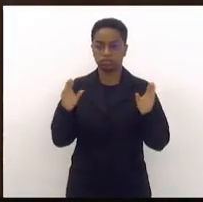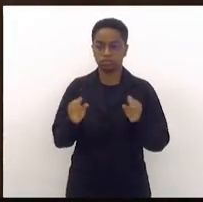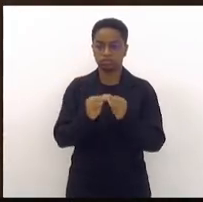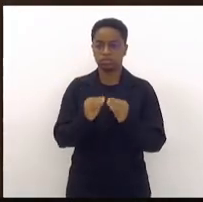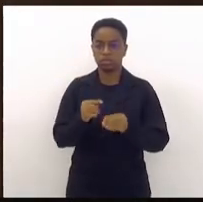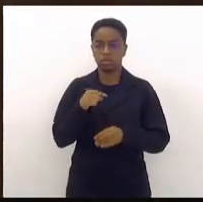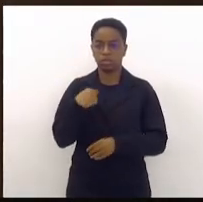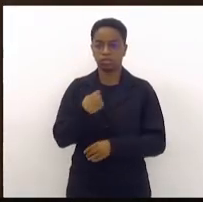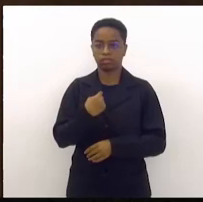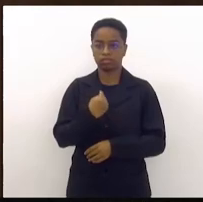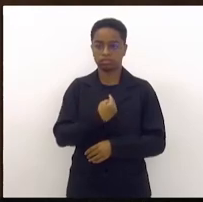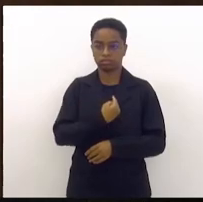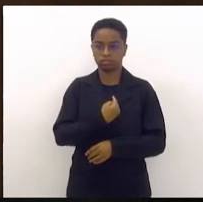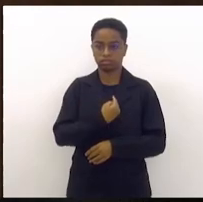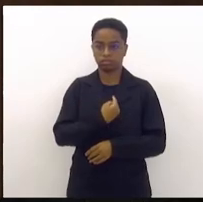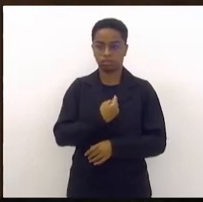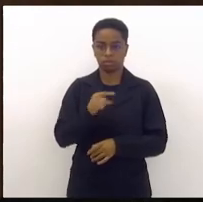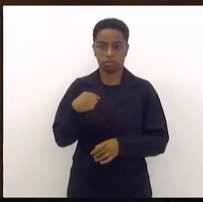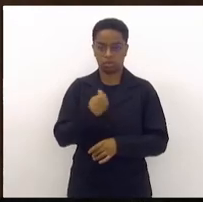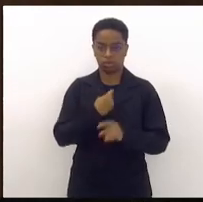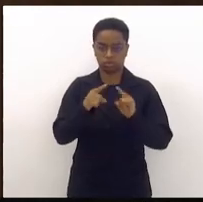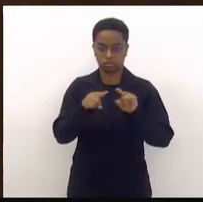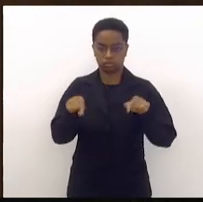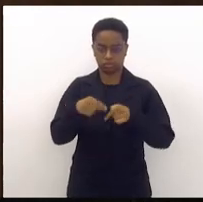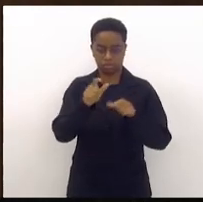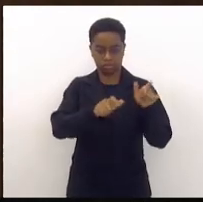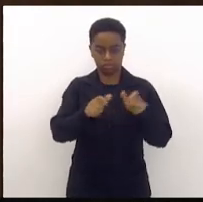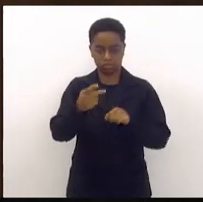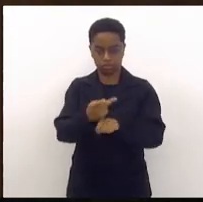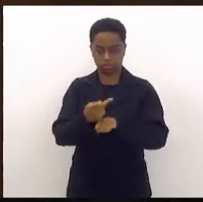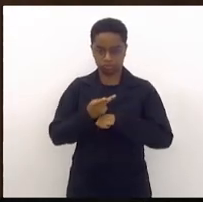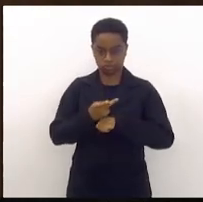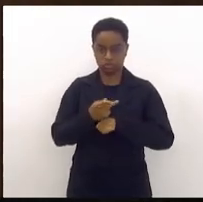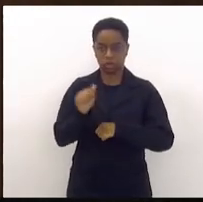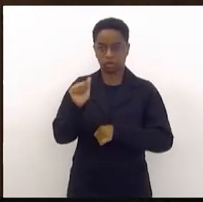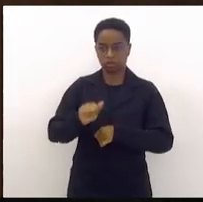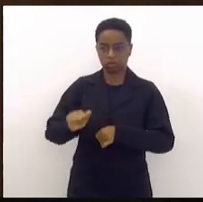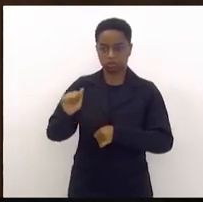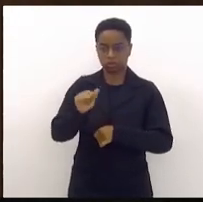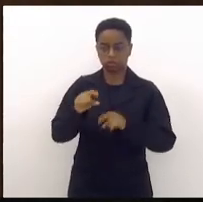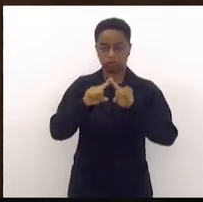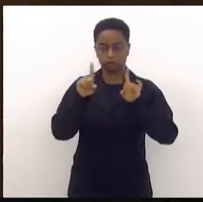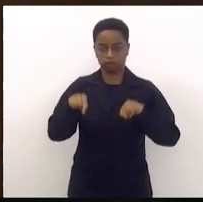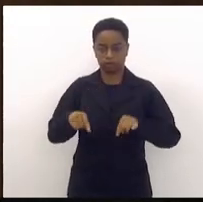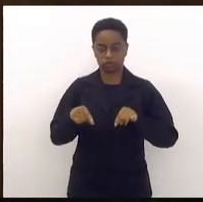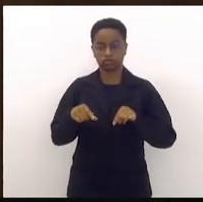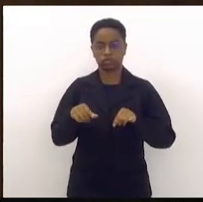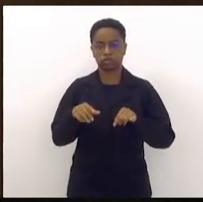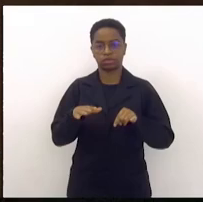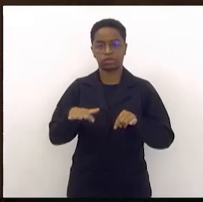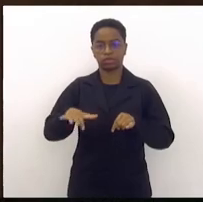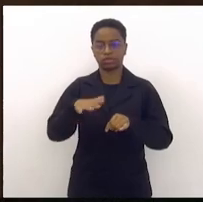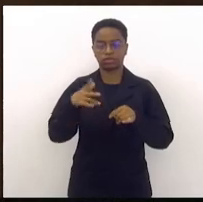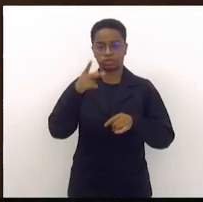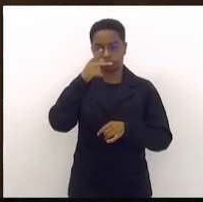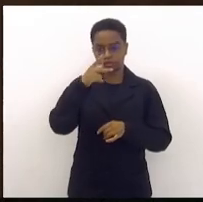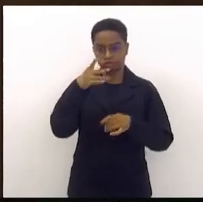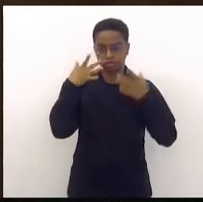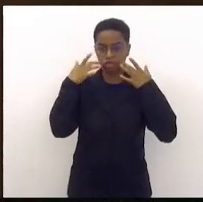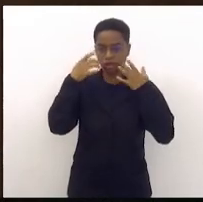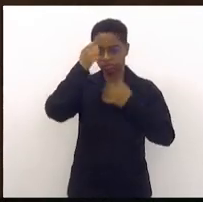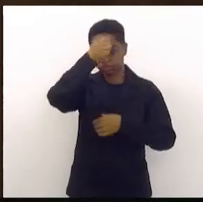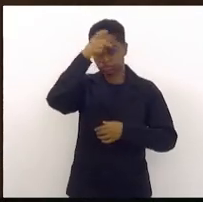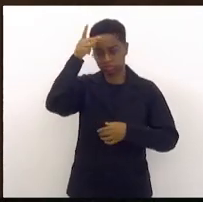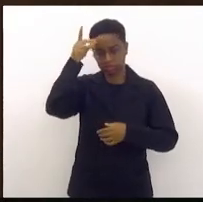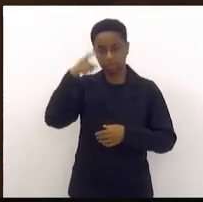fomos procuradas, o nosso gabinete foi procurado por uma associação de servidores da Fundação Teatro Municipal, que,